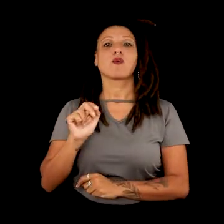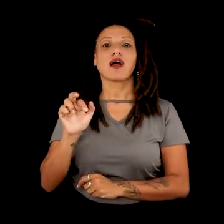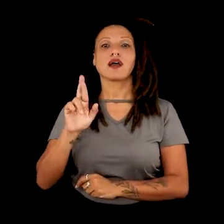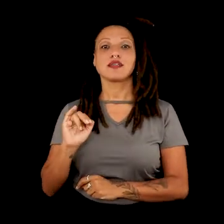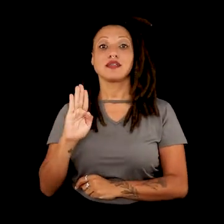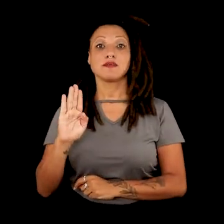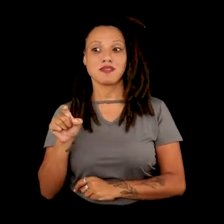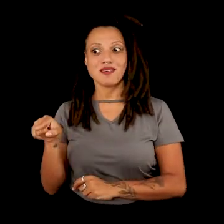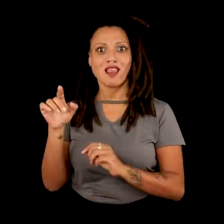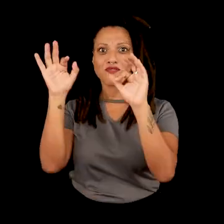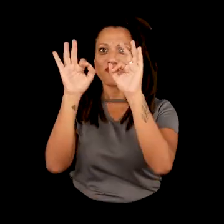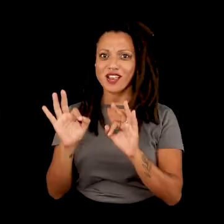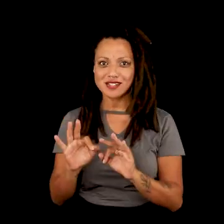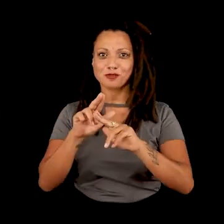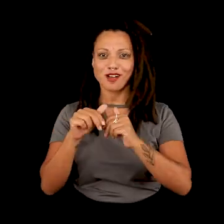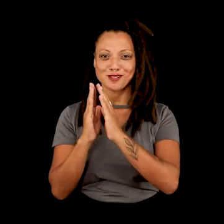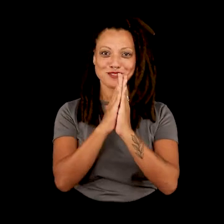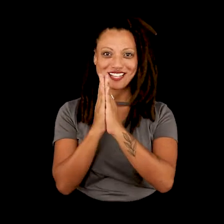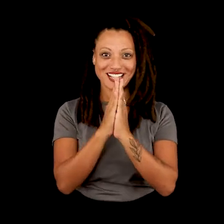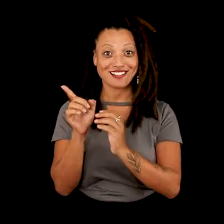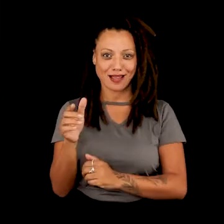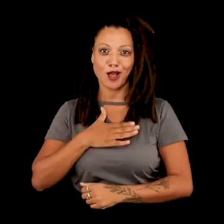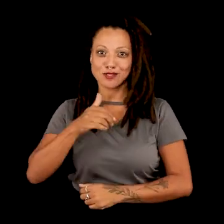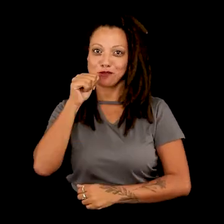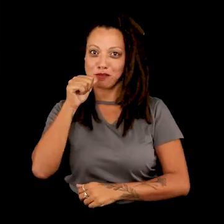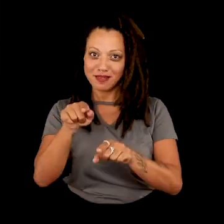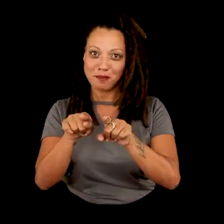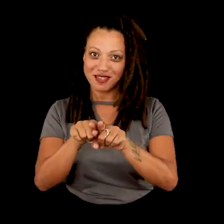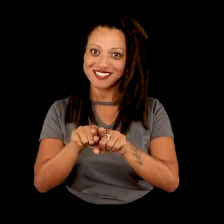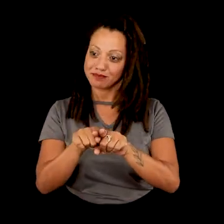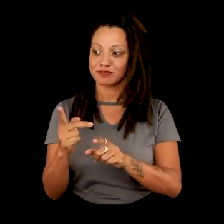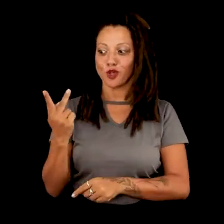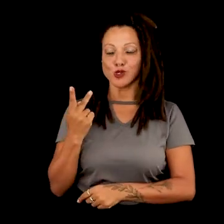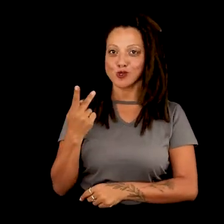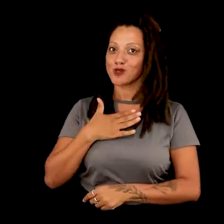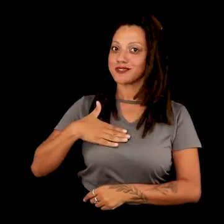muito feliz com a boneca, e ela também ainda bebia. Ela e eu,